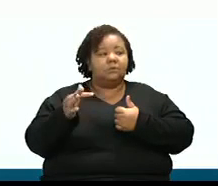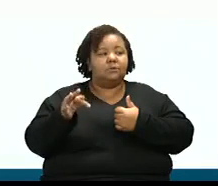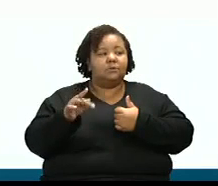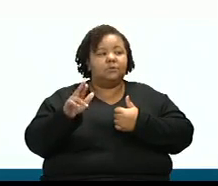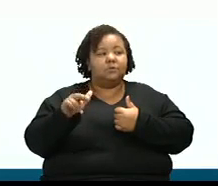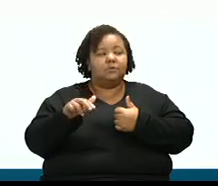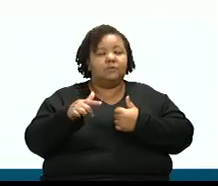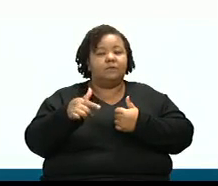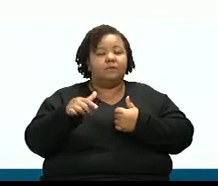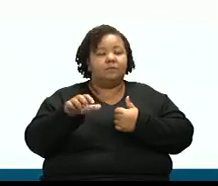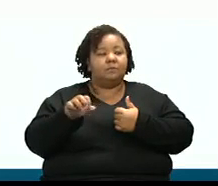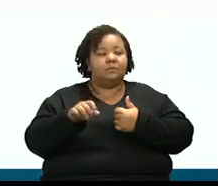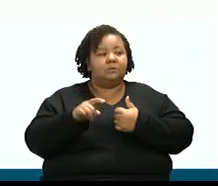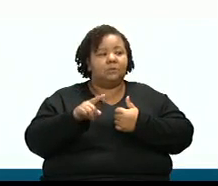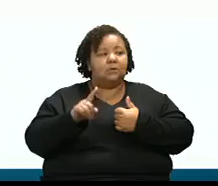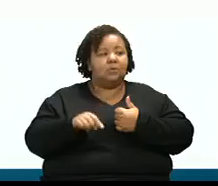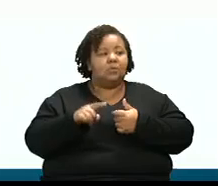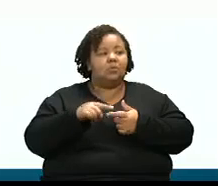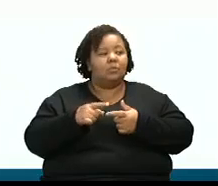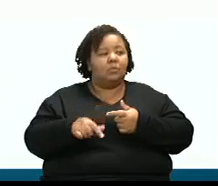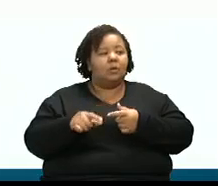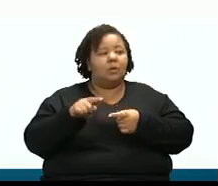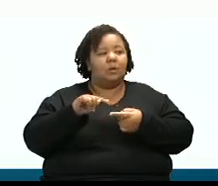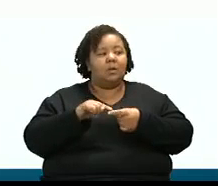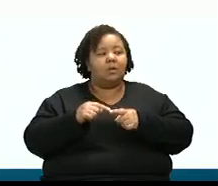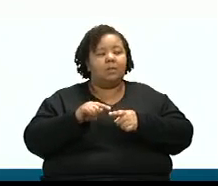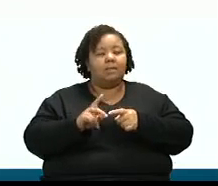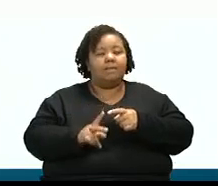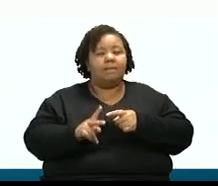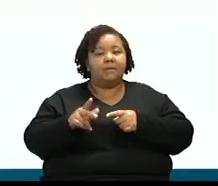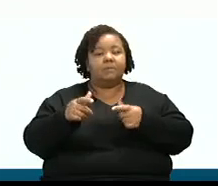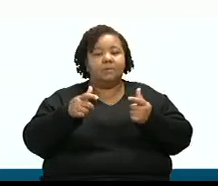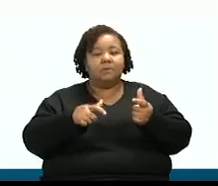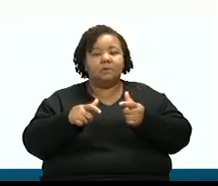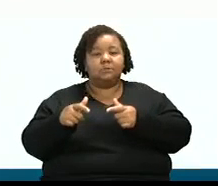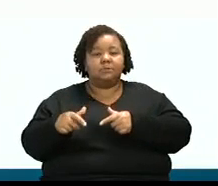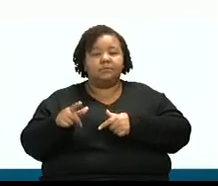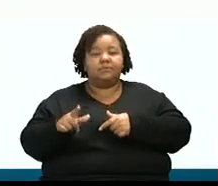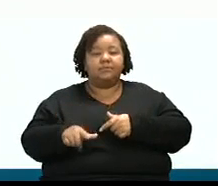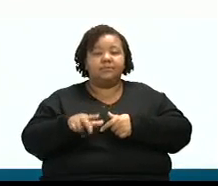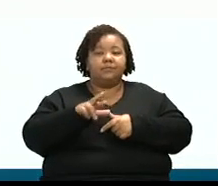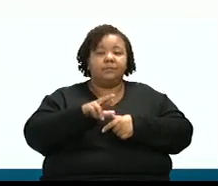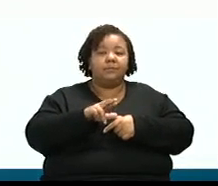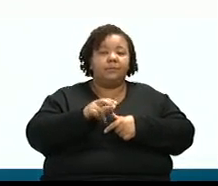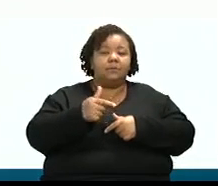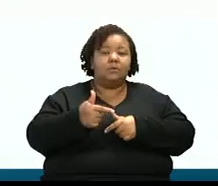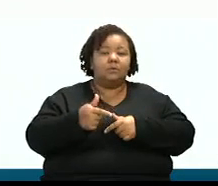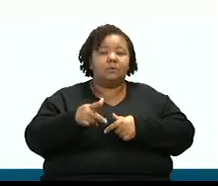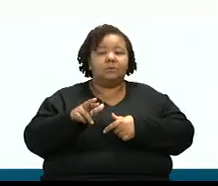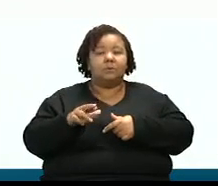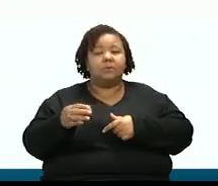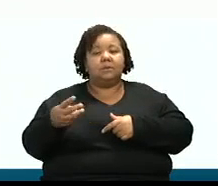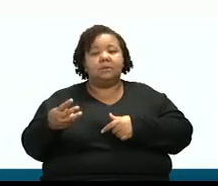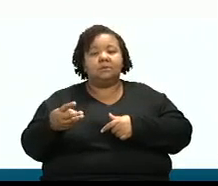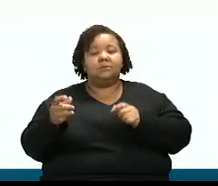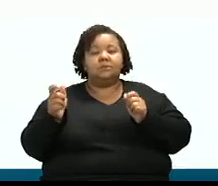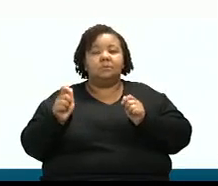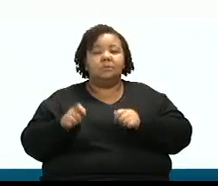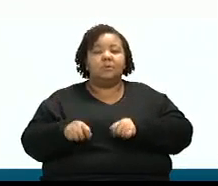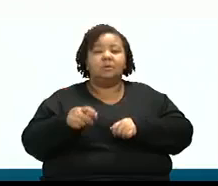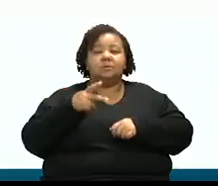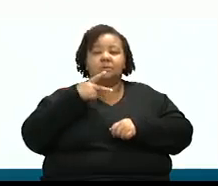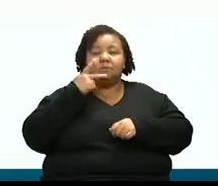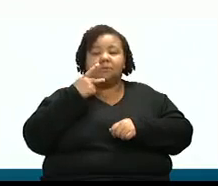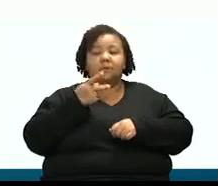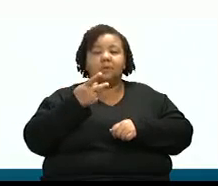e todas essas funções avaliadas em uma mesma região, seja no R2, seja no R3, eu posso dizer que